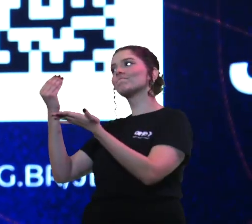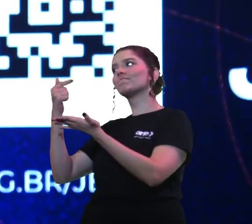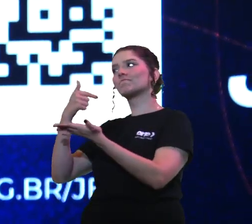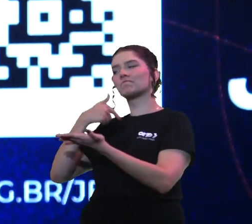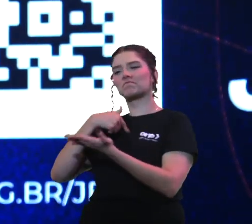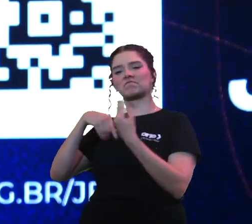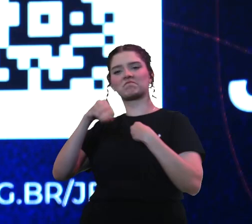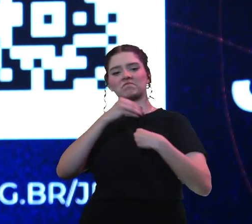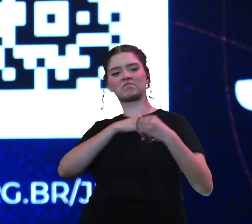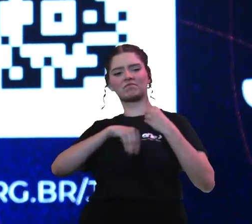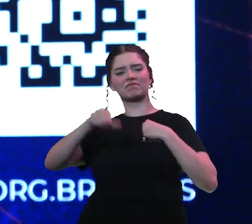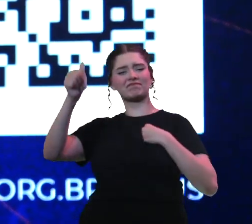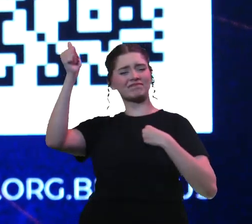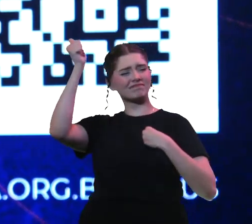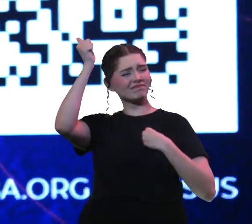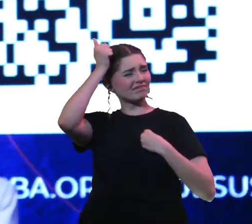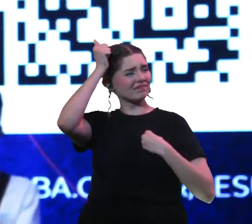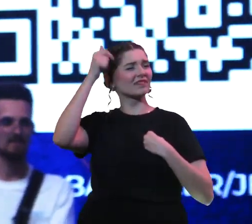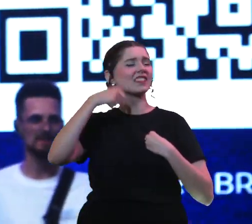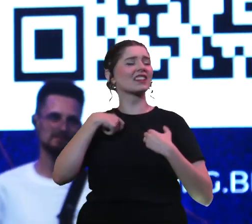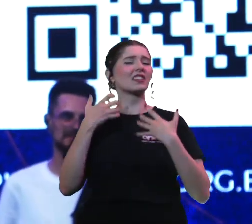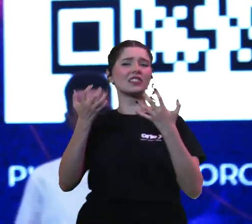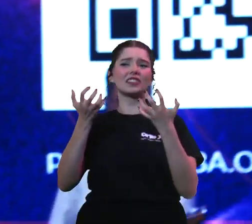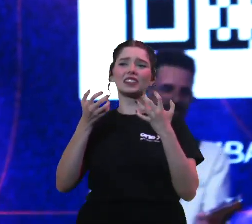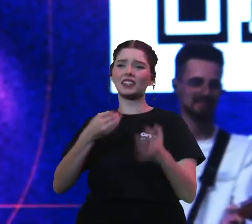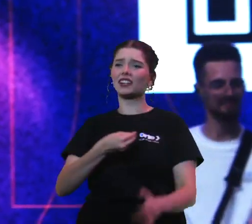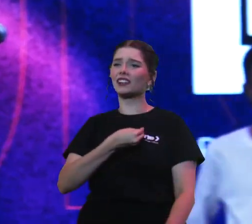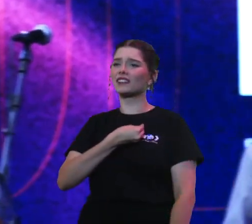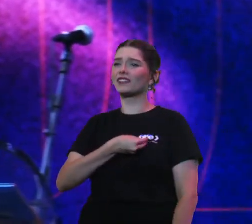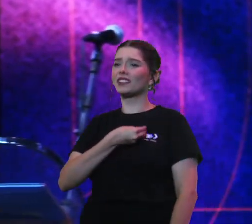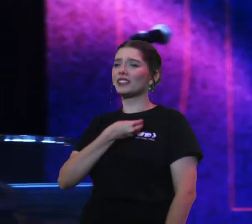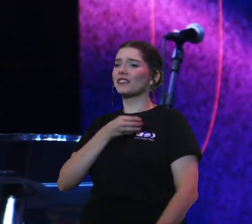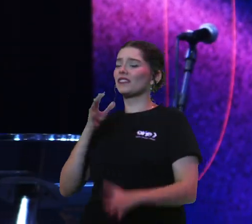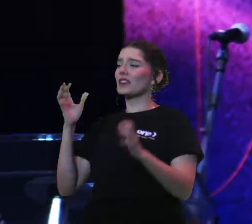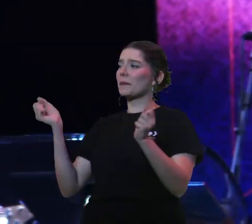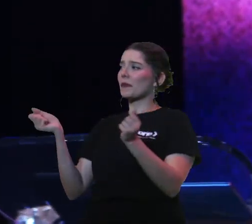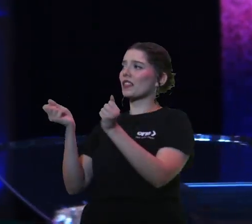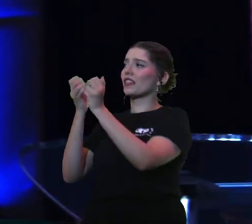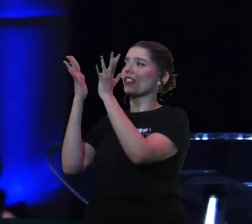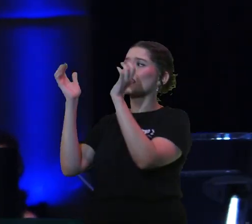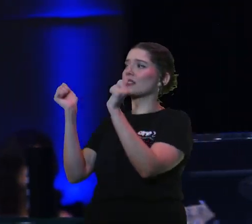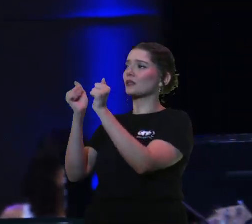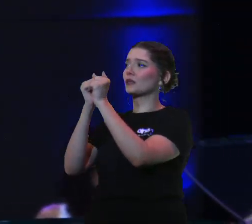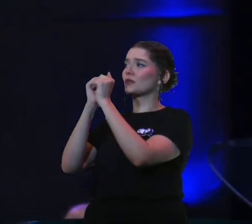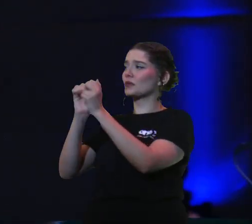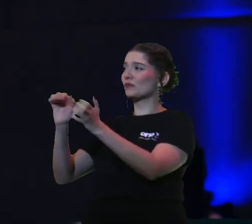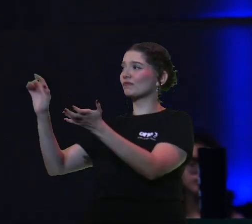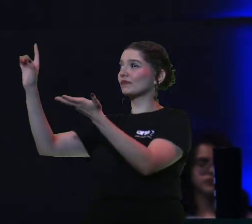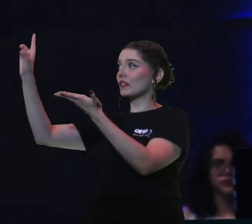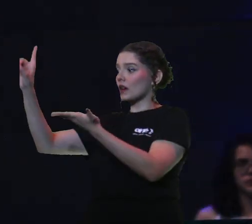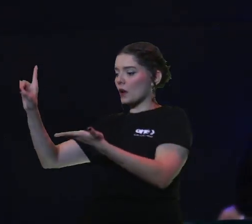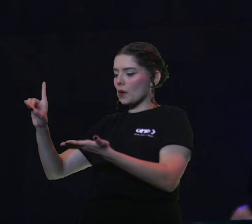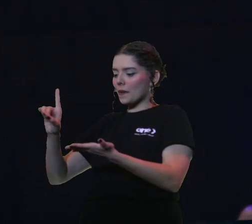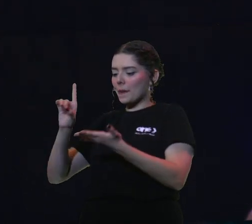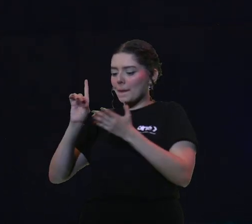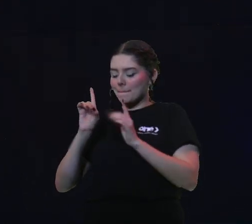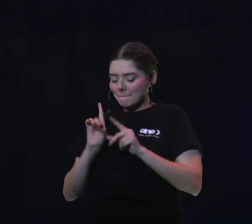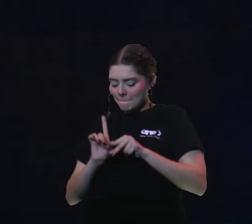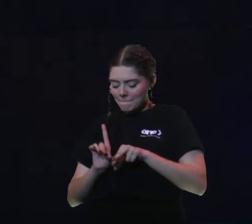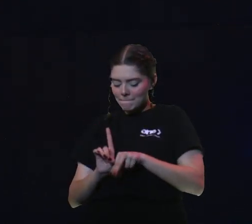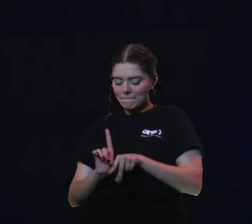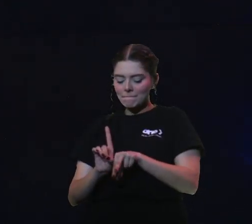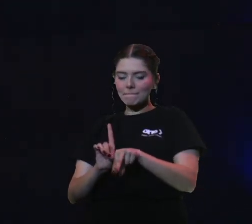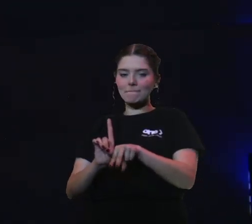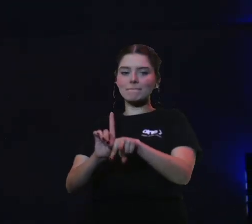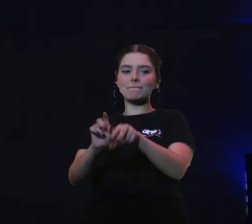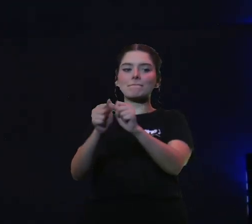escreve meu nome no livro da vida. Eu quero ver coisas tremendas junto contigo e nunca mais andar sozinho na minha vida. Eu te dou